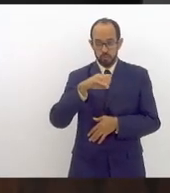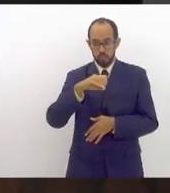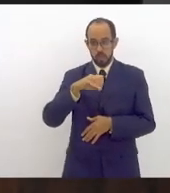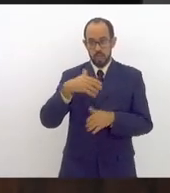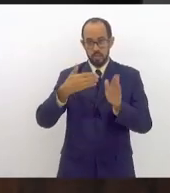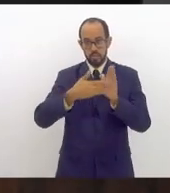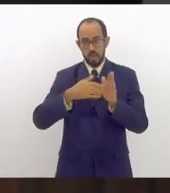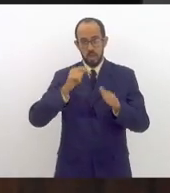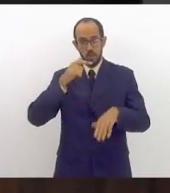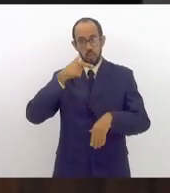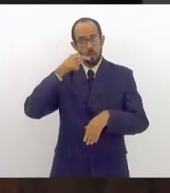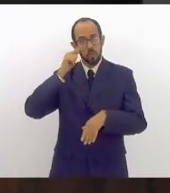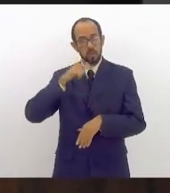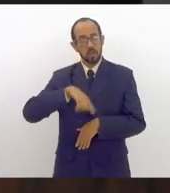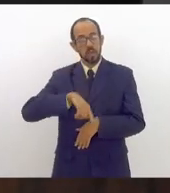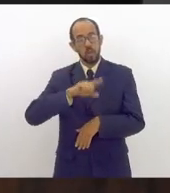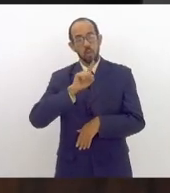ontem,